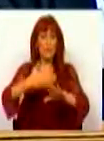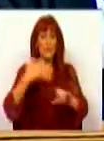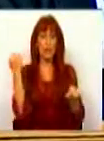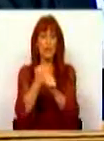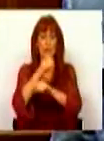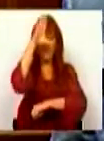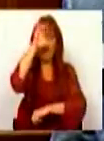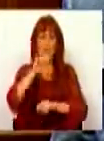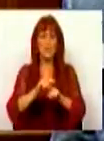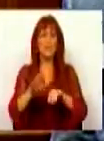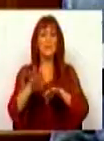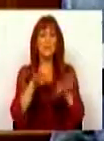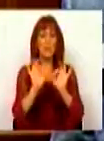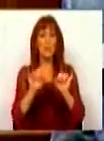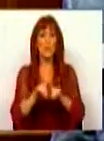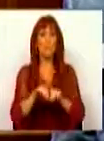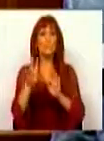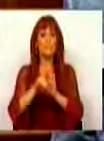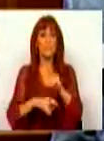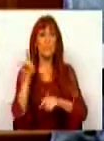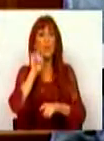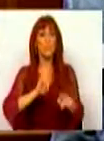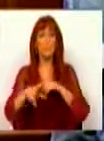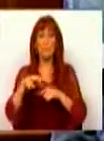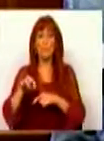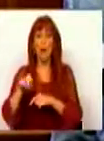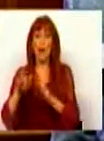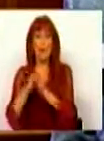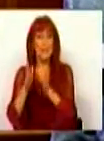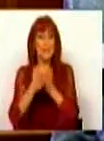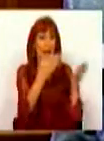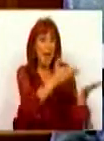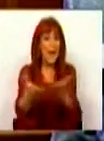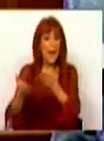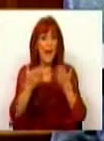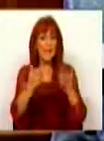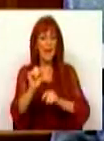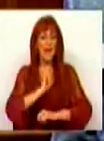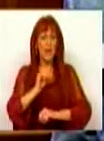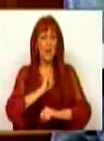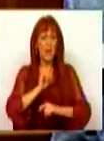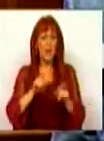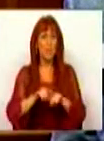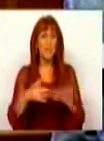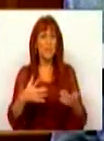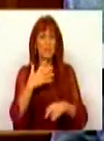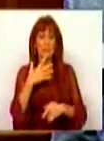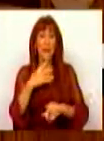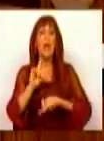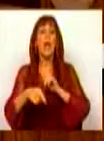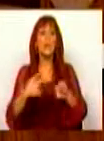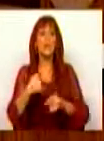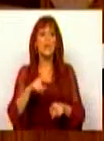papel do Estado na prestação e na regulação, senhora deputada Paula Santos. É essa a nossa fé, é isso